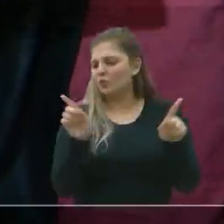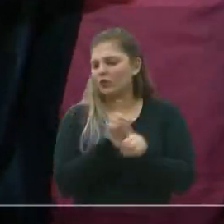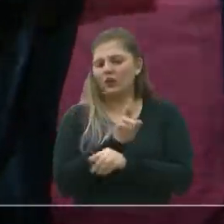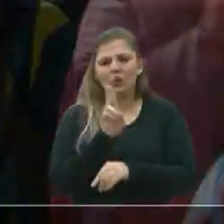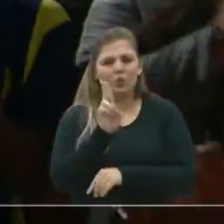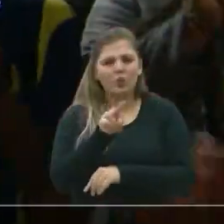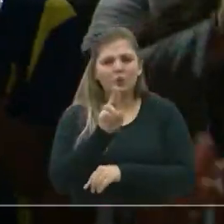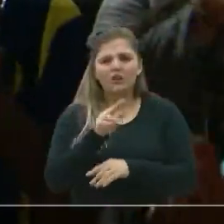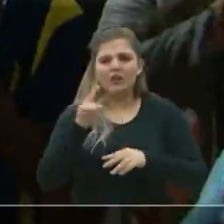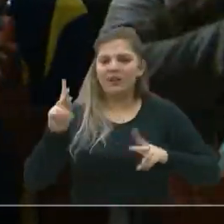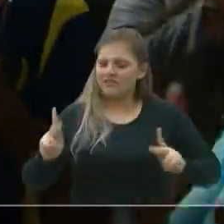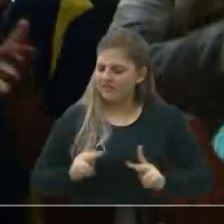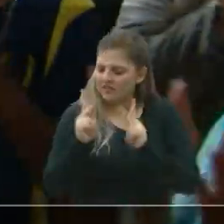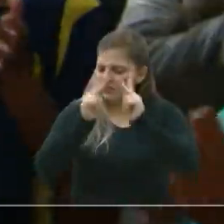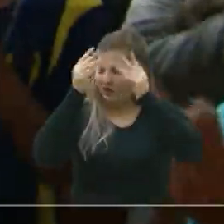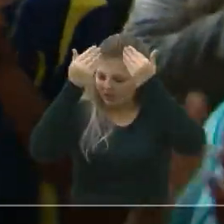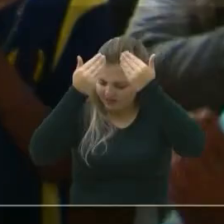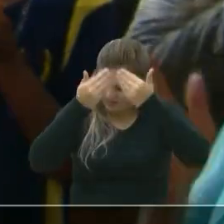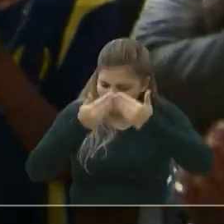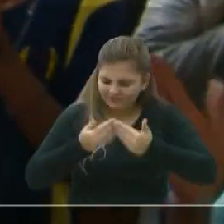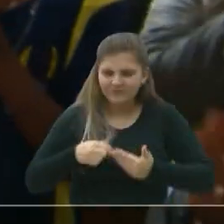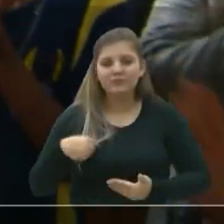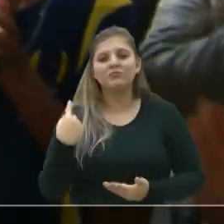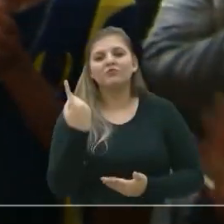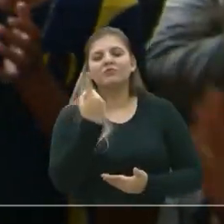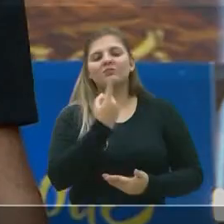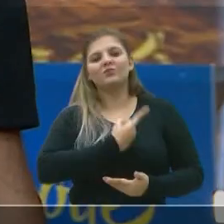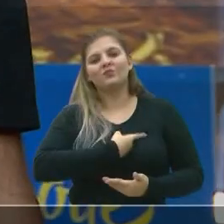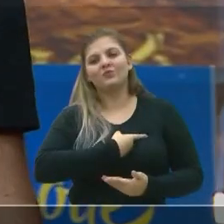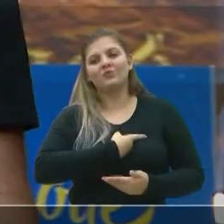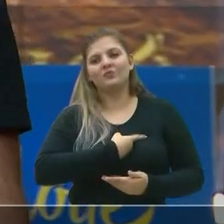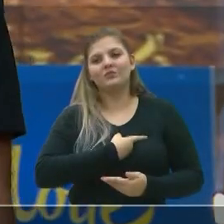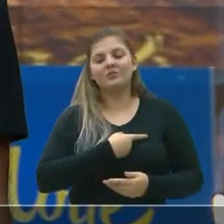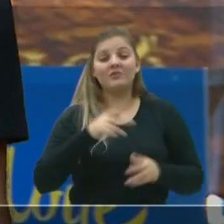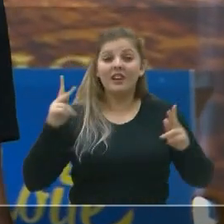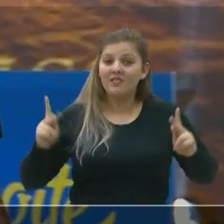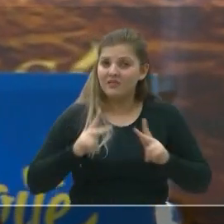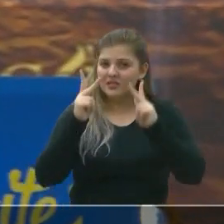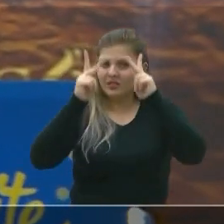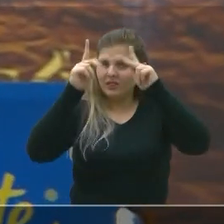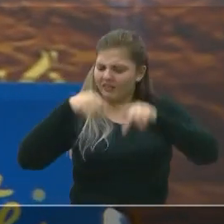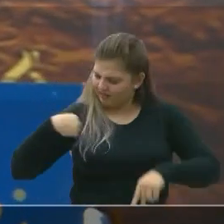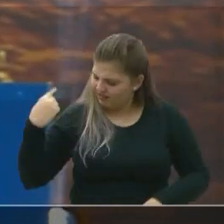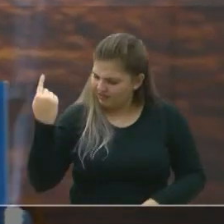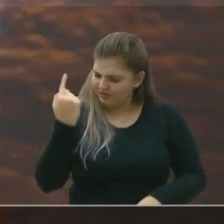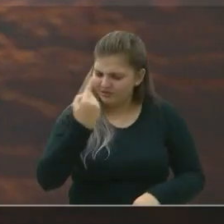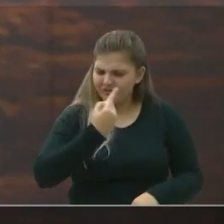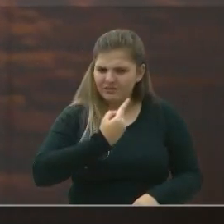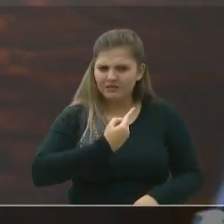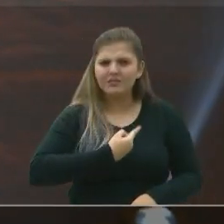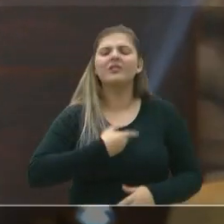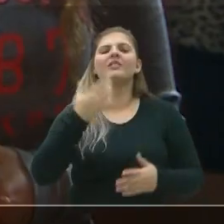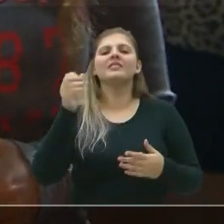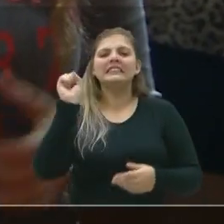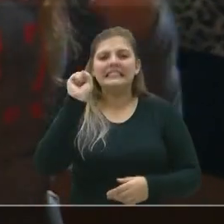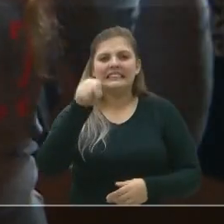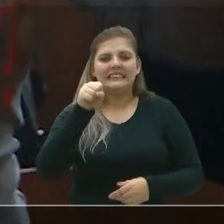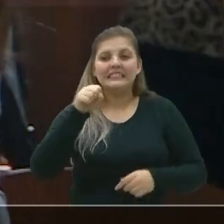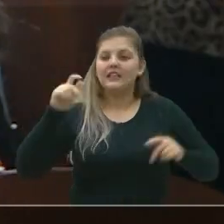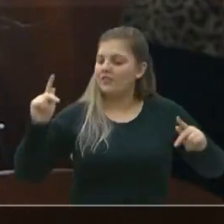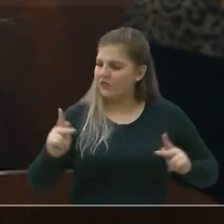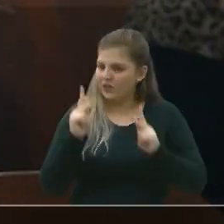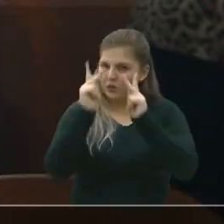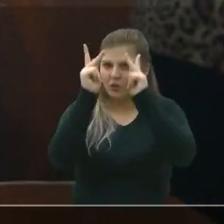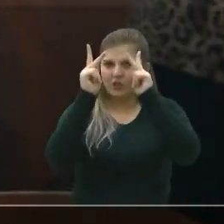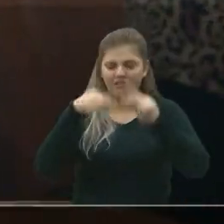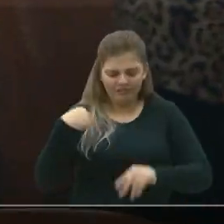A vitória é nossa, declare. A vitória é. A vitória é.